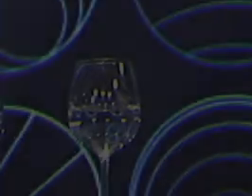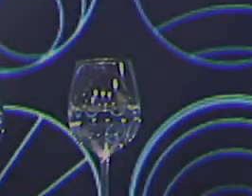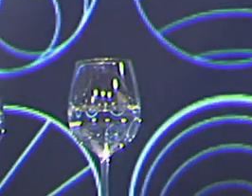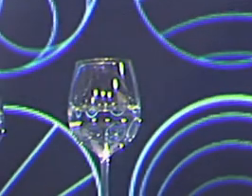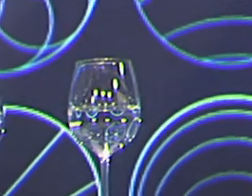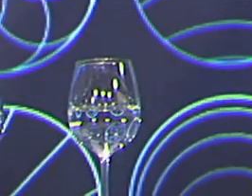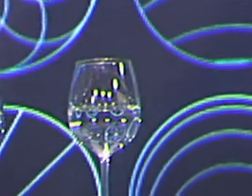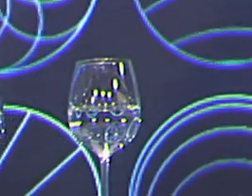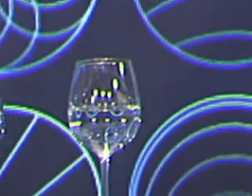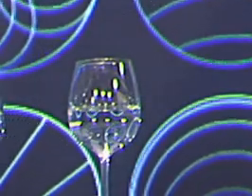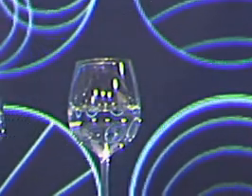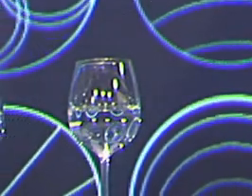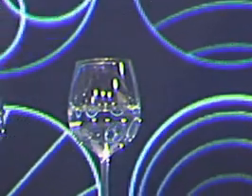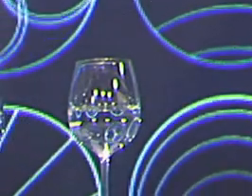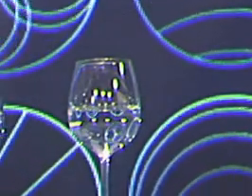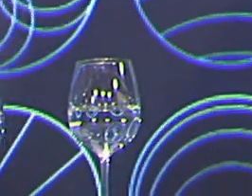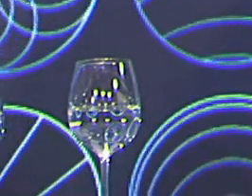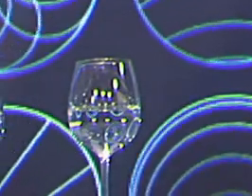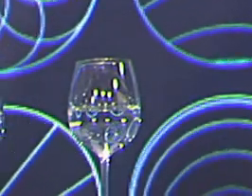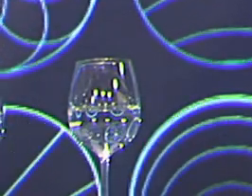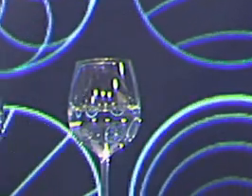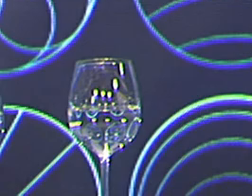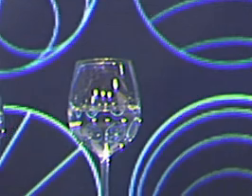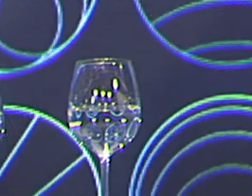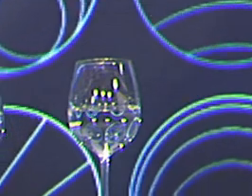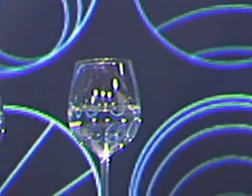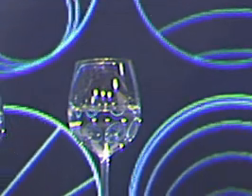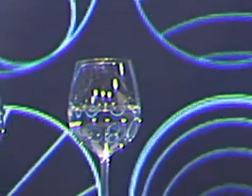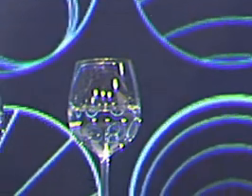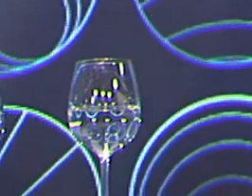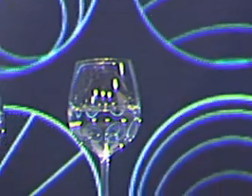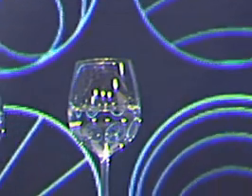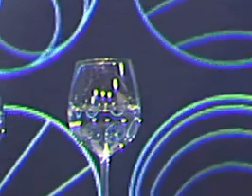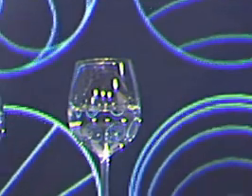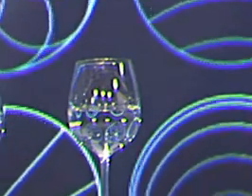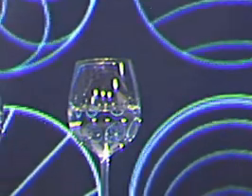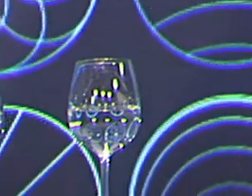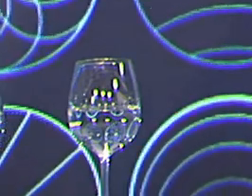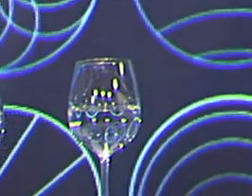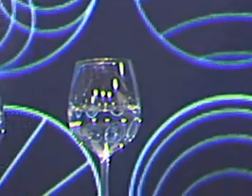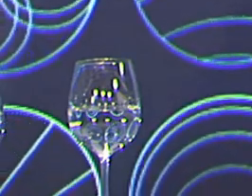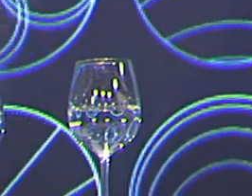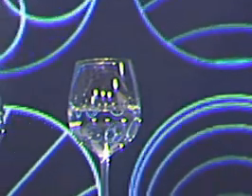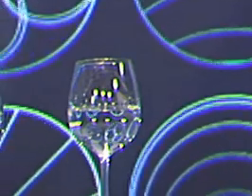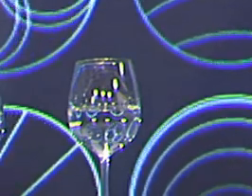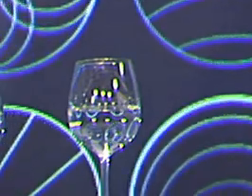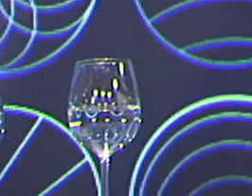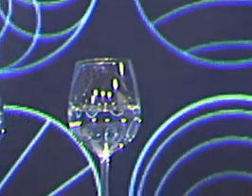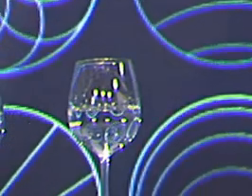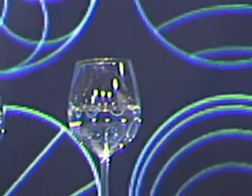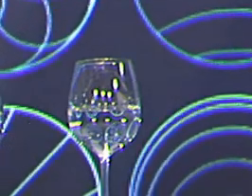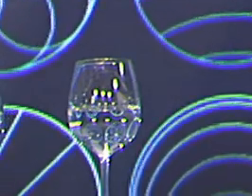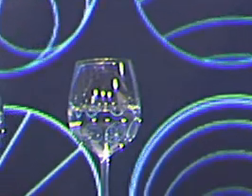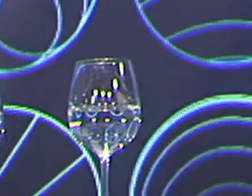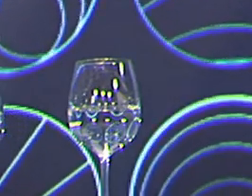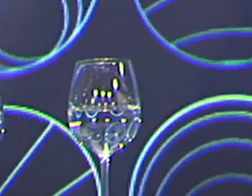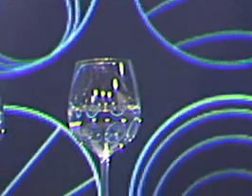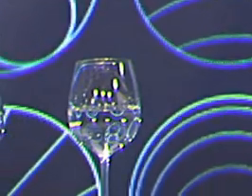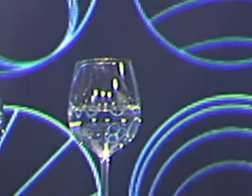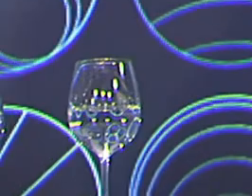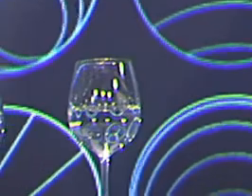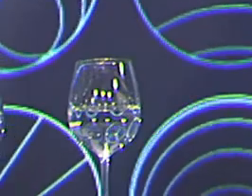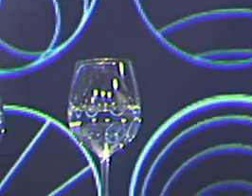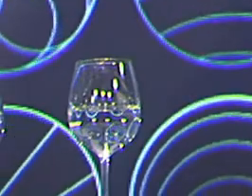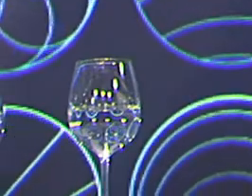bem-vindo de volta ao Tec Honda se eu compro esse Brasil 2023 eu sou o Eduardo Roger sócio do BTG